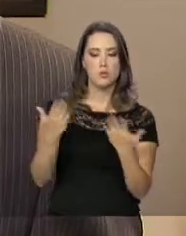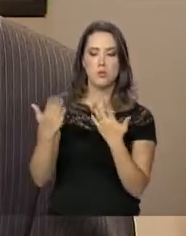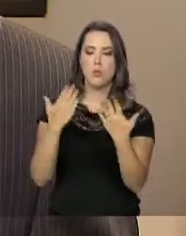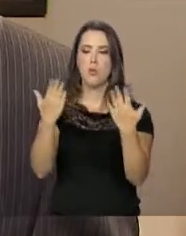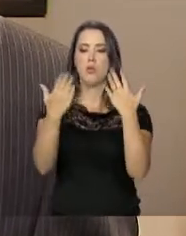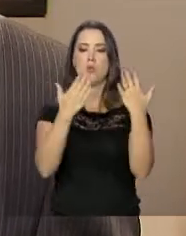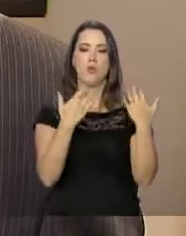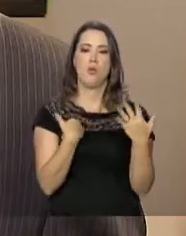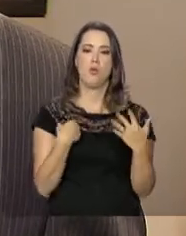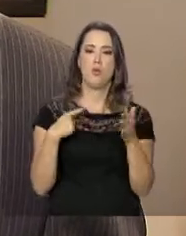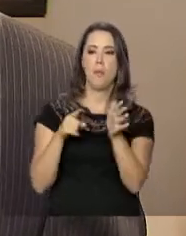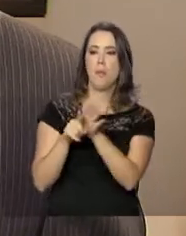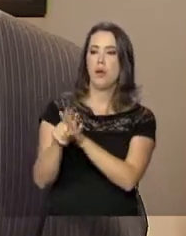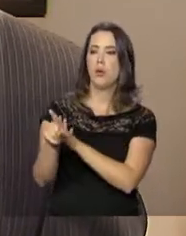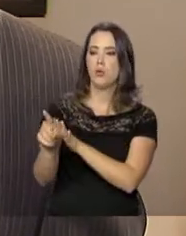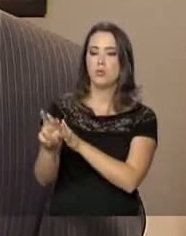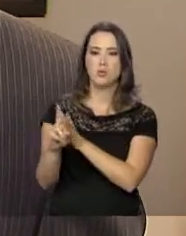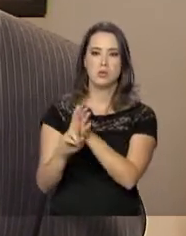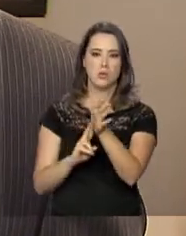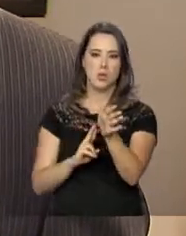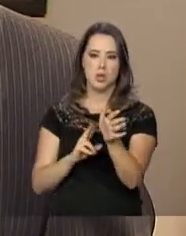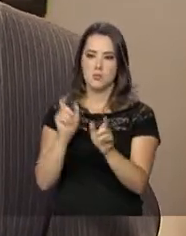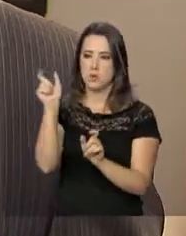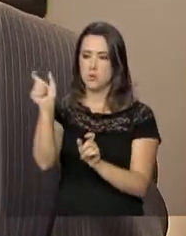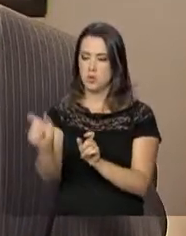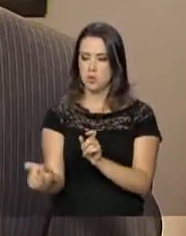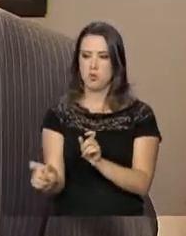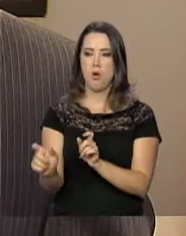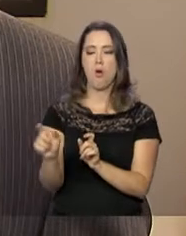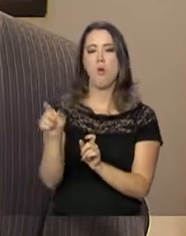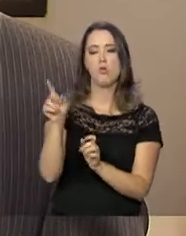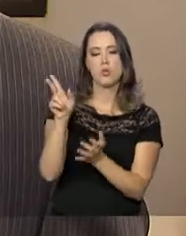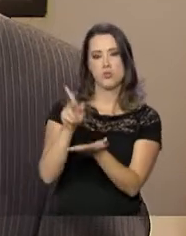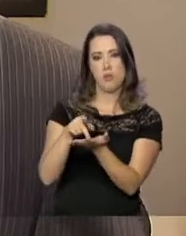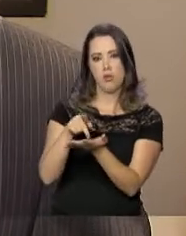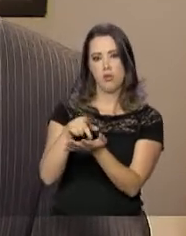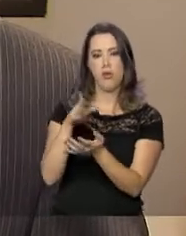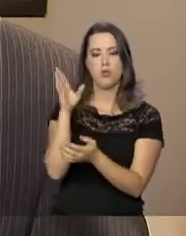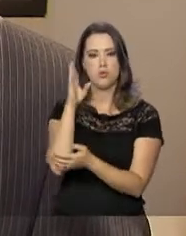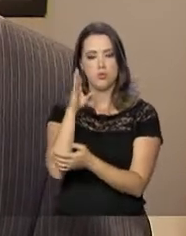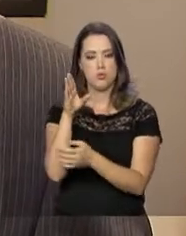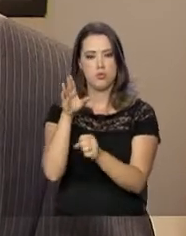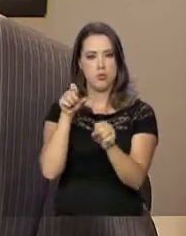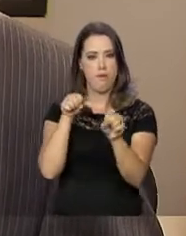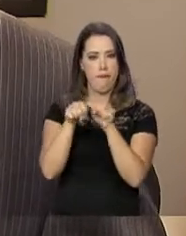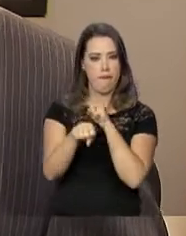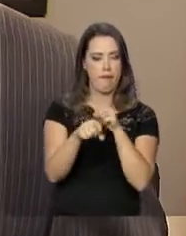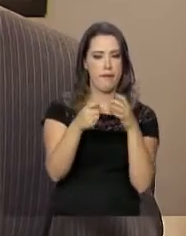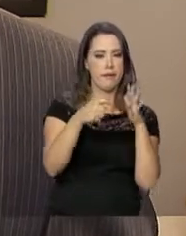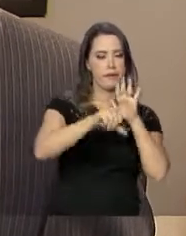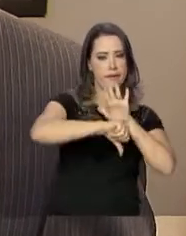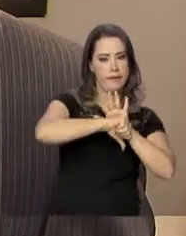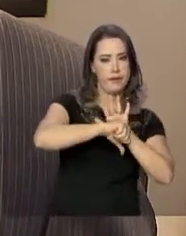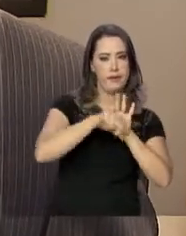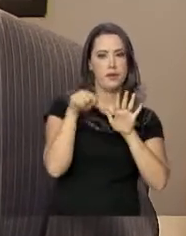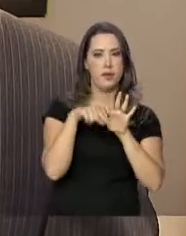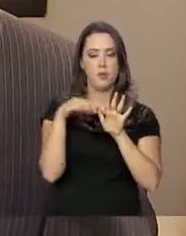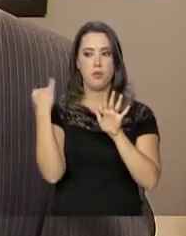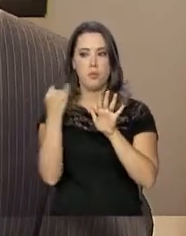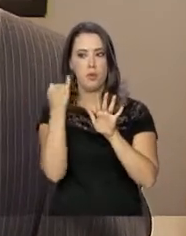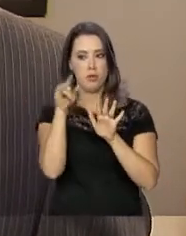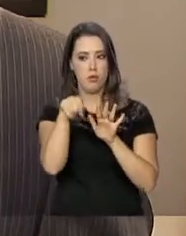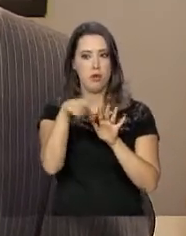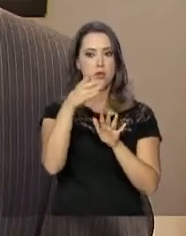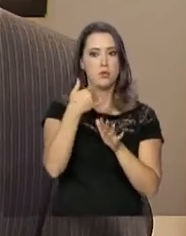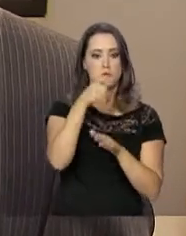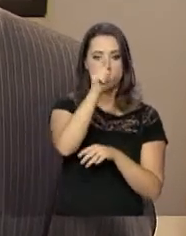questionados com amostra de referência de suspeitos e nesse ponto é importante destacar a importância das vezes pra demonstrar a inocência de